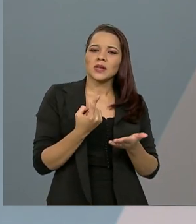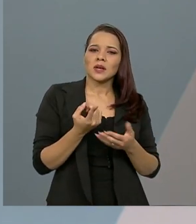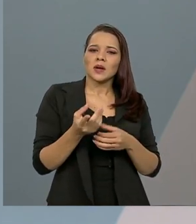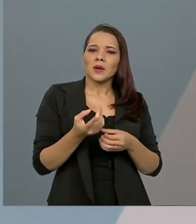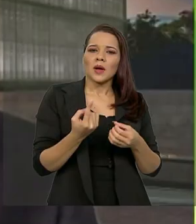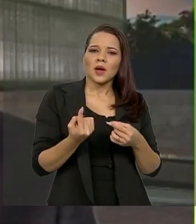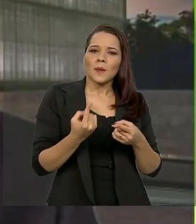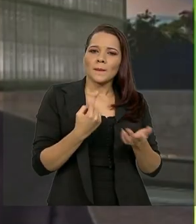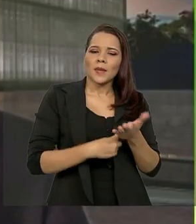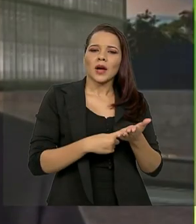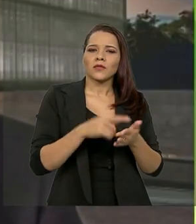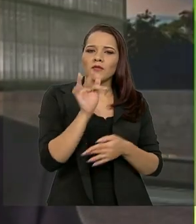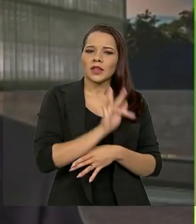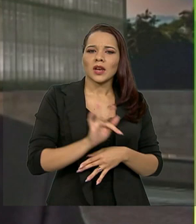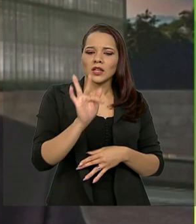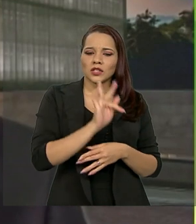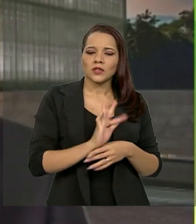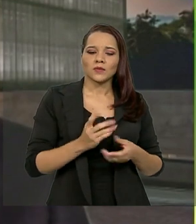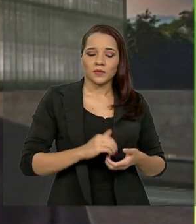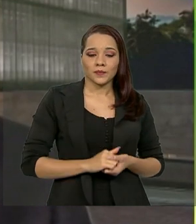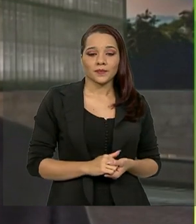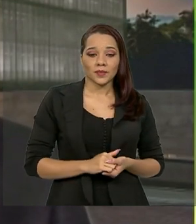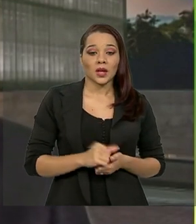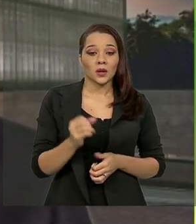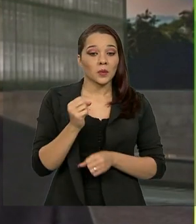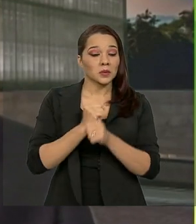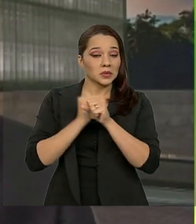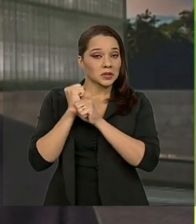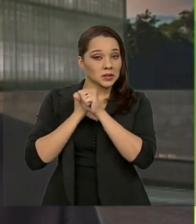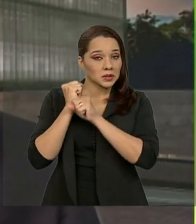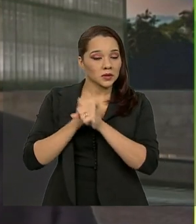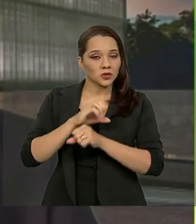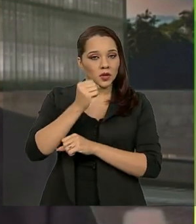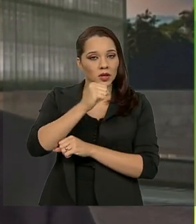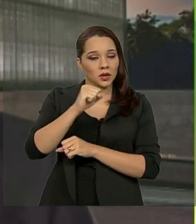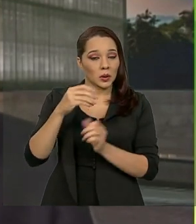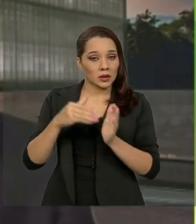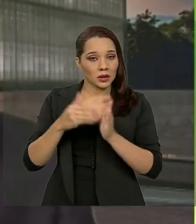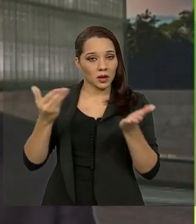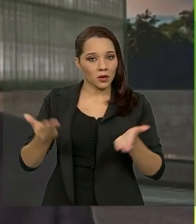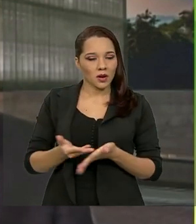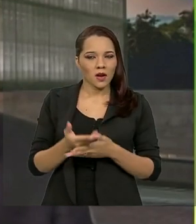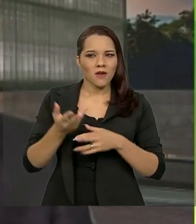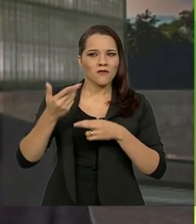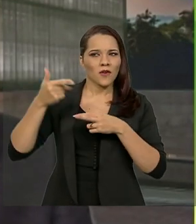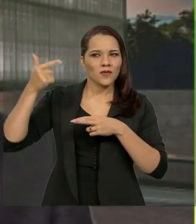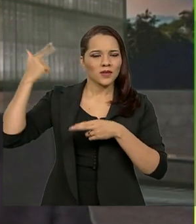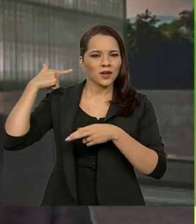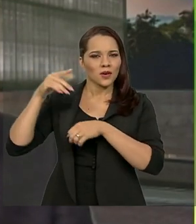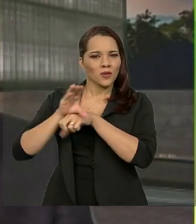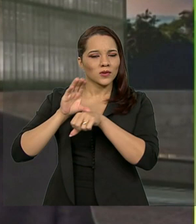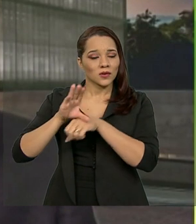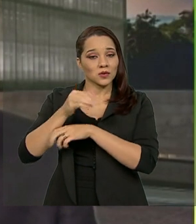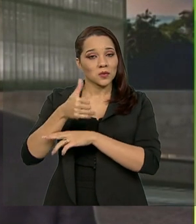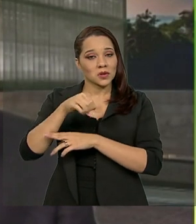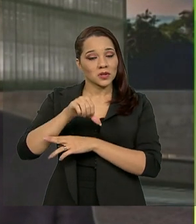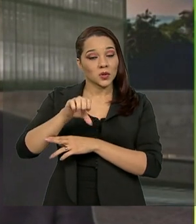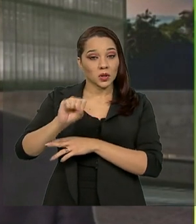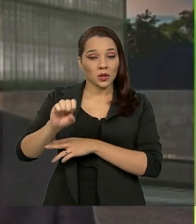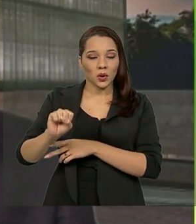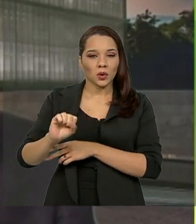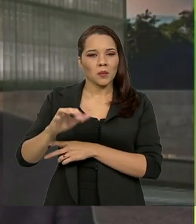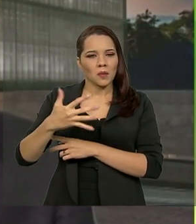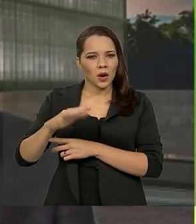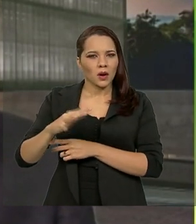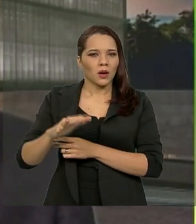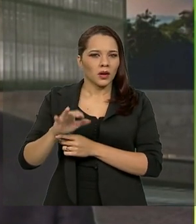vista do senhor. Ao longo dos anos, de 88 para cá, voltando à Constituição de 88, mais ou menos